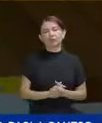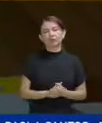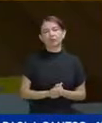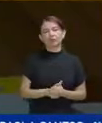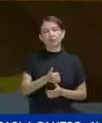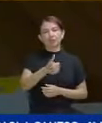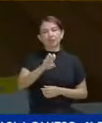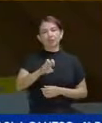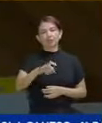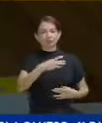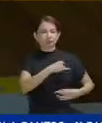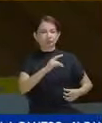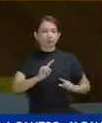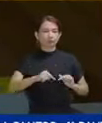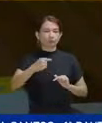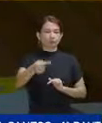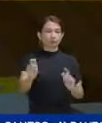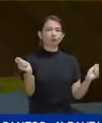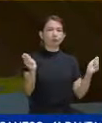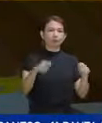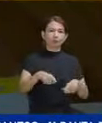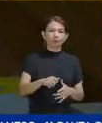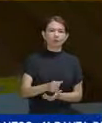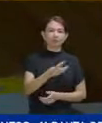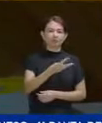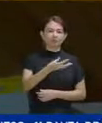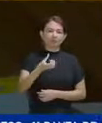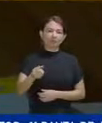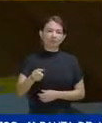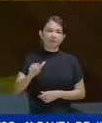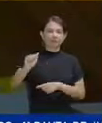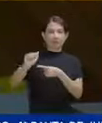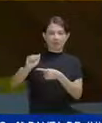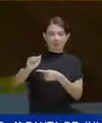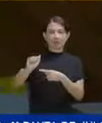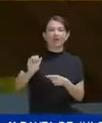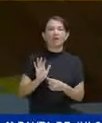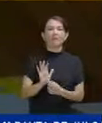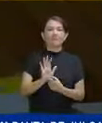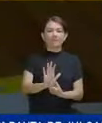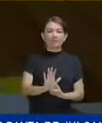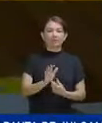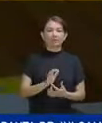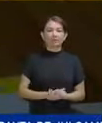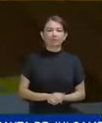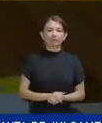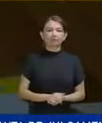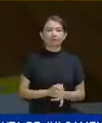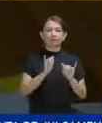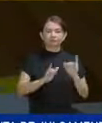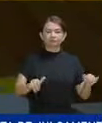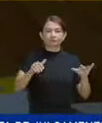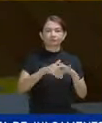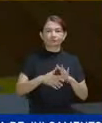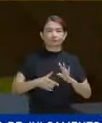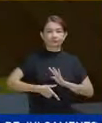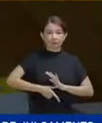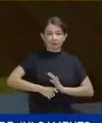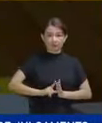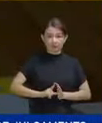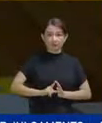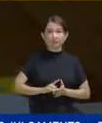dia 15 de agosto do ano da eleição. O 36A determina, não configura propaganda eleitoral